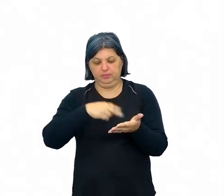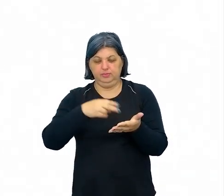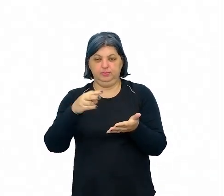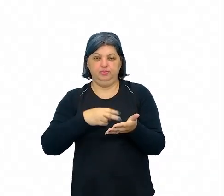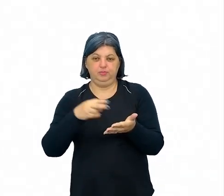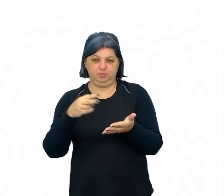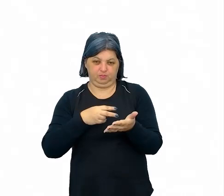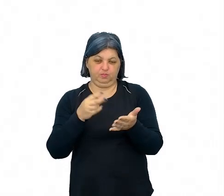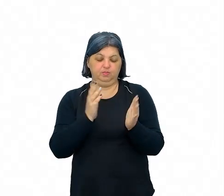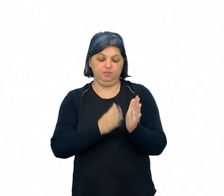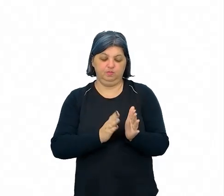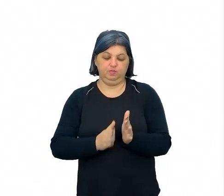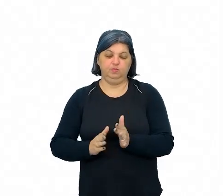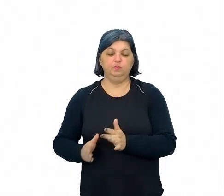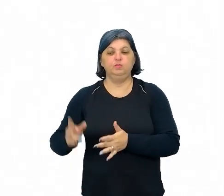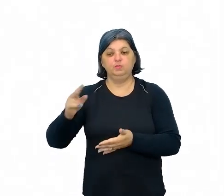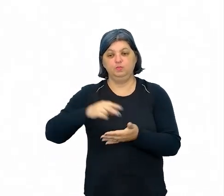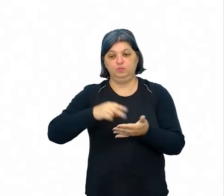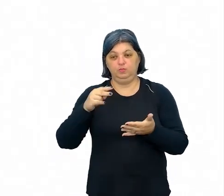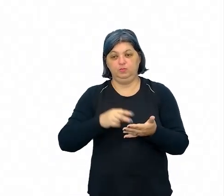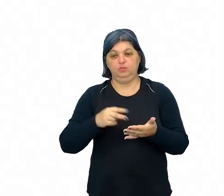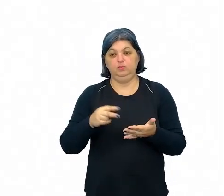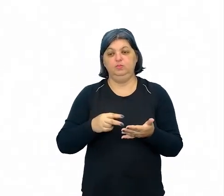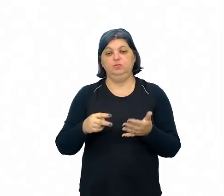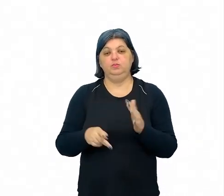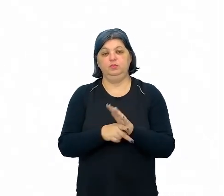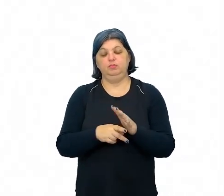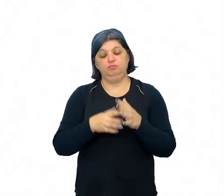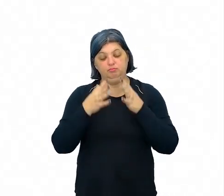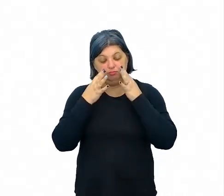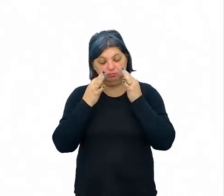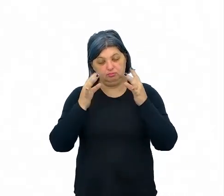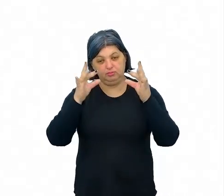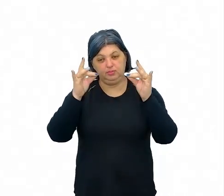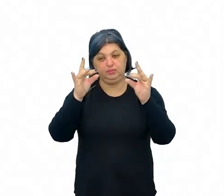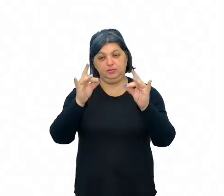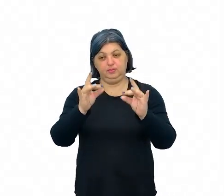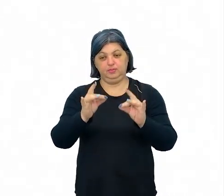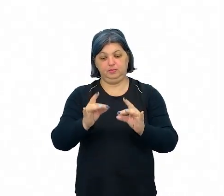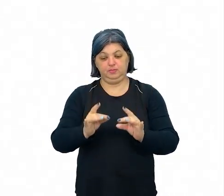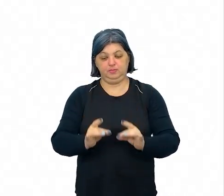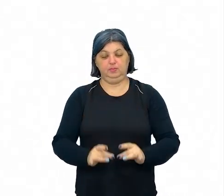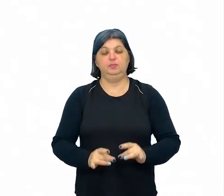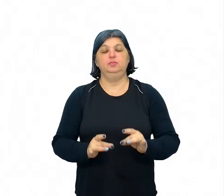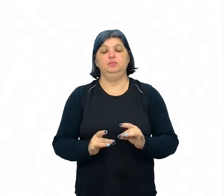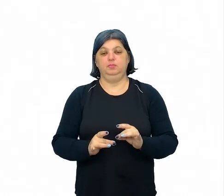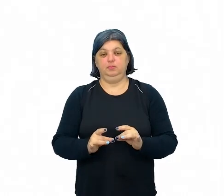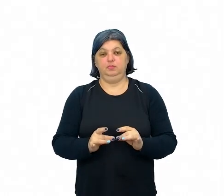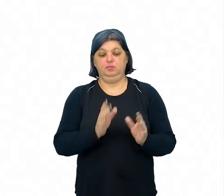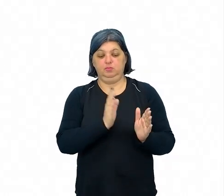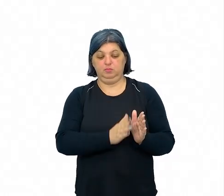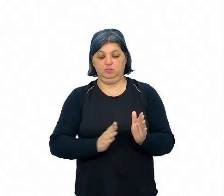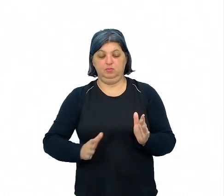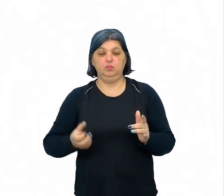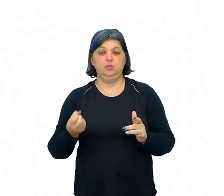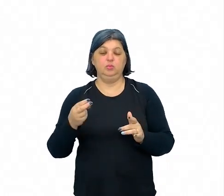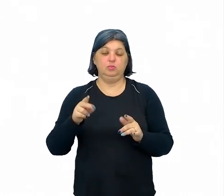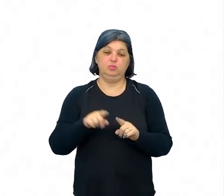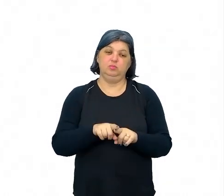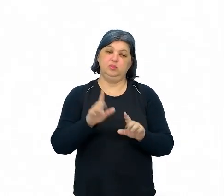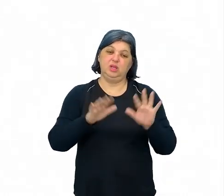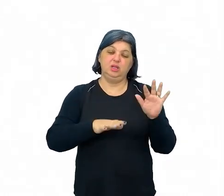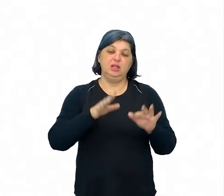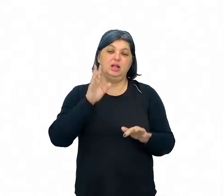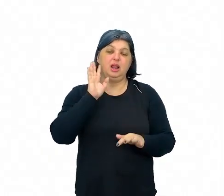a sequência, façam uma leitura, né, criteriosa, uma leitura atenta, né, para a sequência, ou através, eu acho